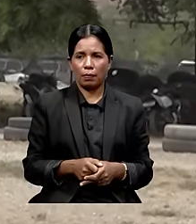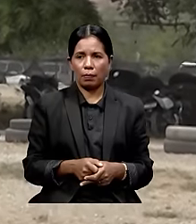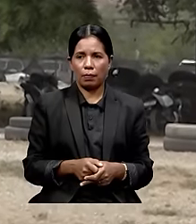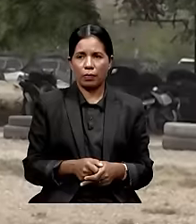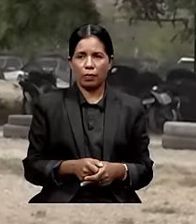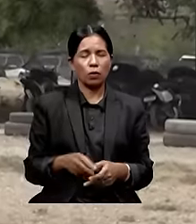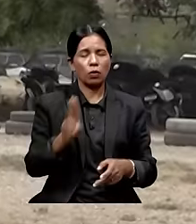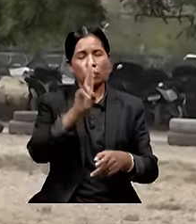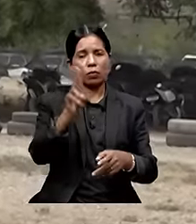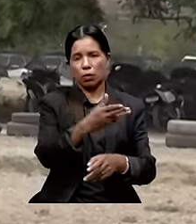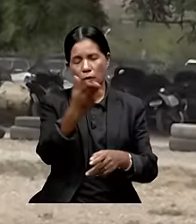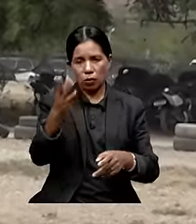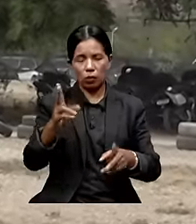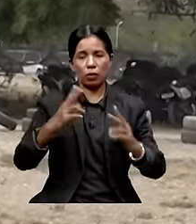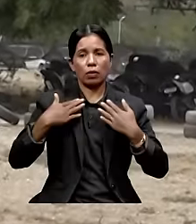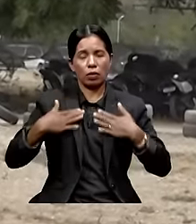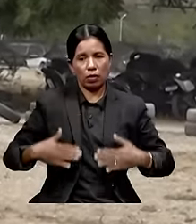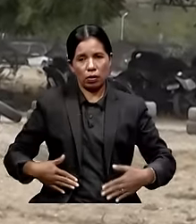Usa boa todo nebe e nesse lolo.